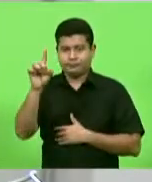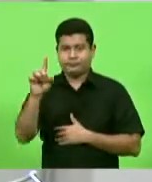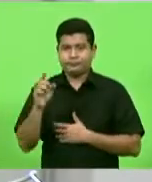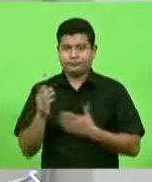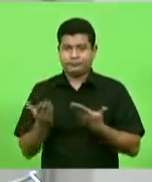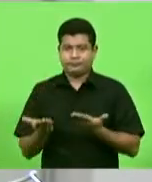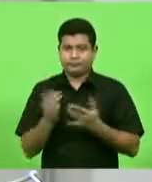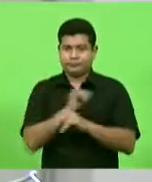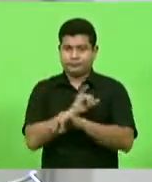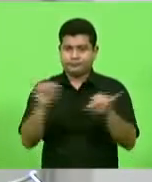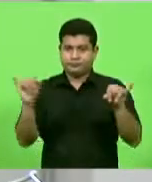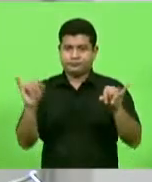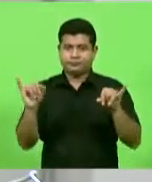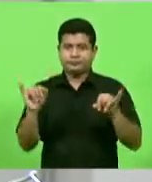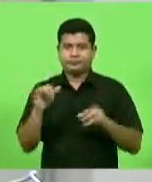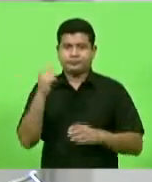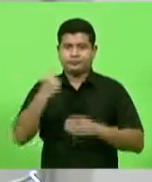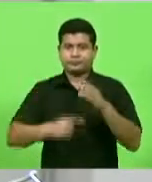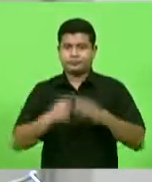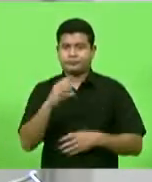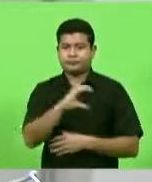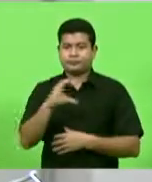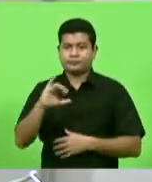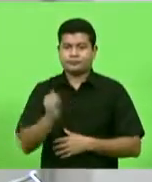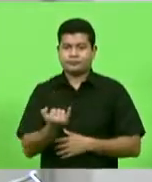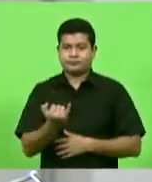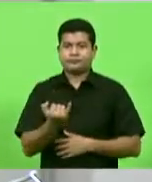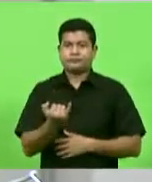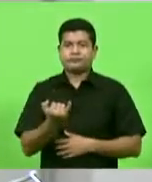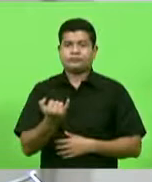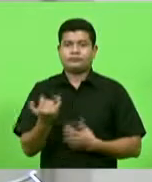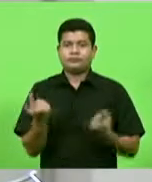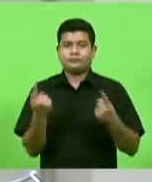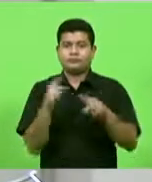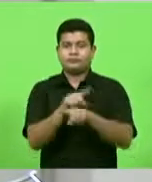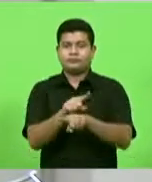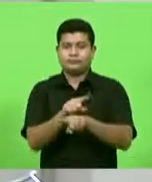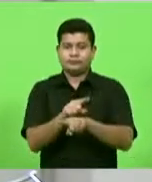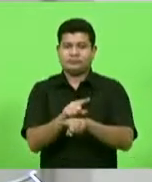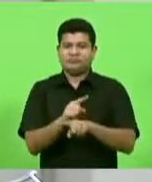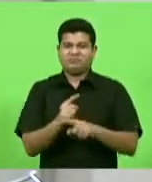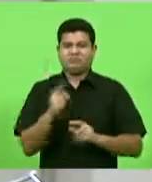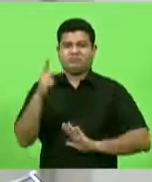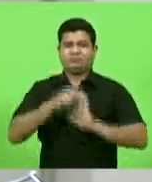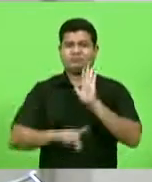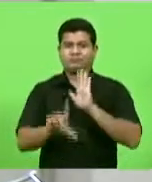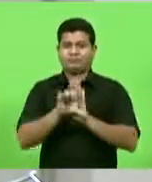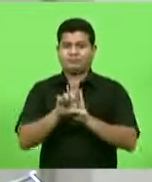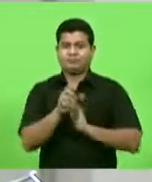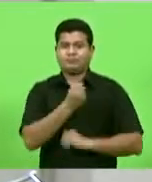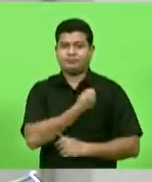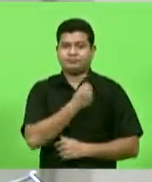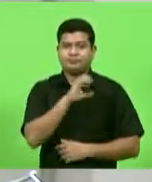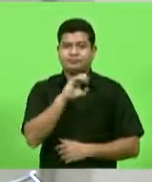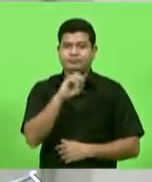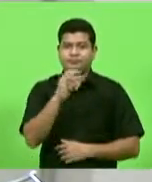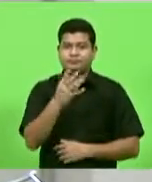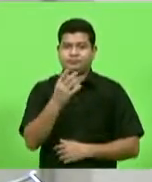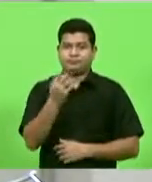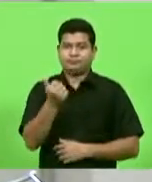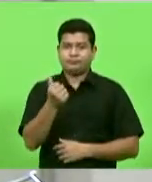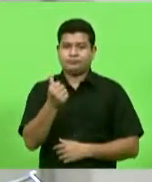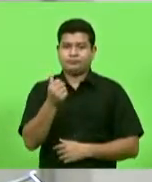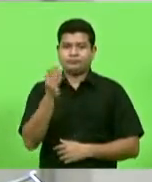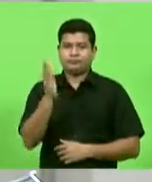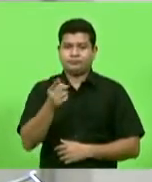O senhor presidente comunicou que a Comissão de Constituição e Justiça apresentou o parecer contrário aos projetos de lei 0411